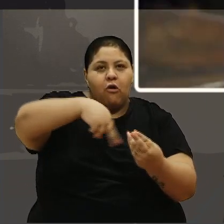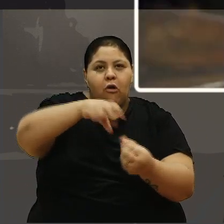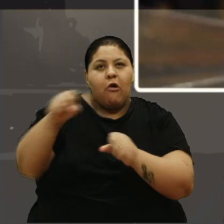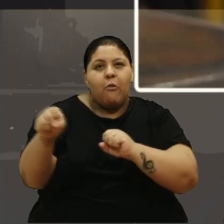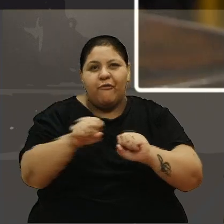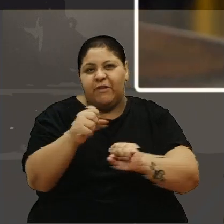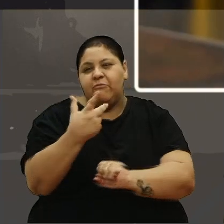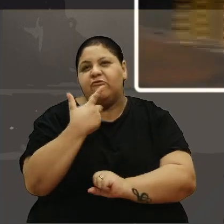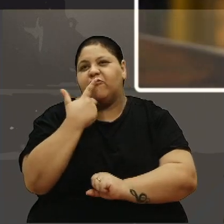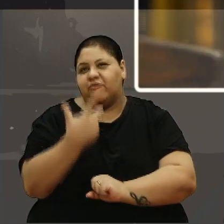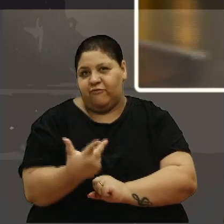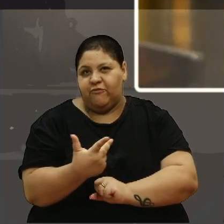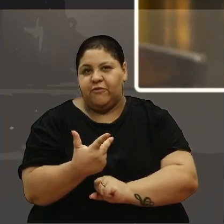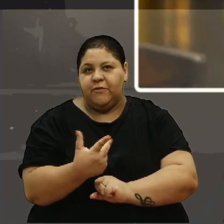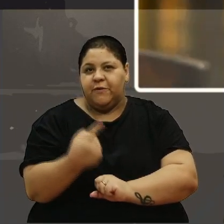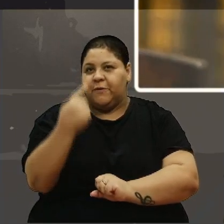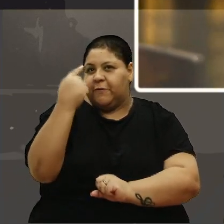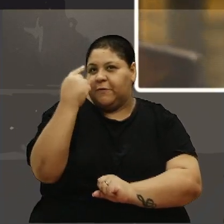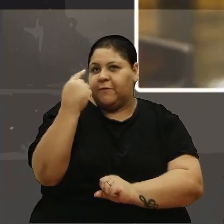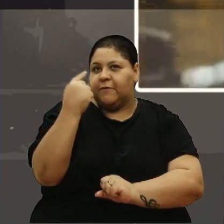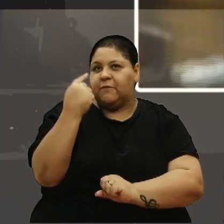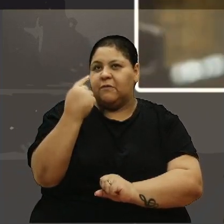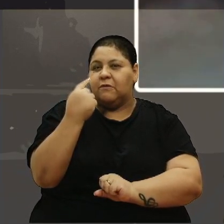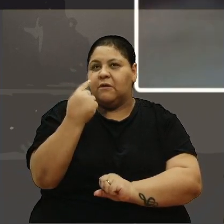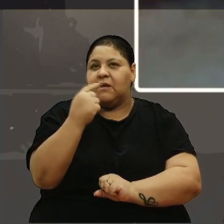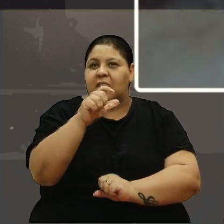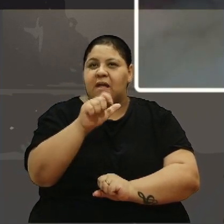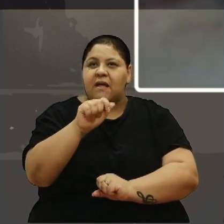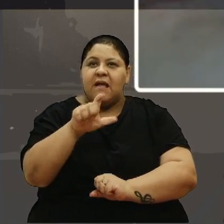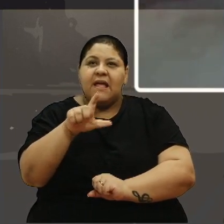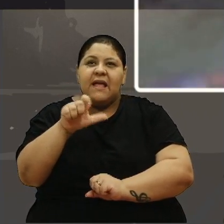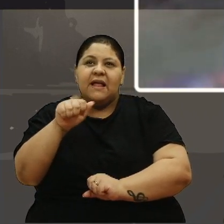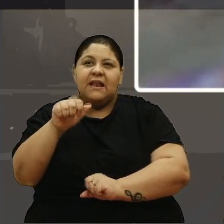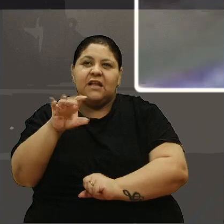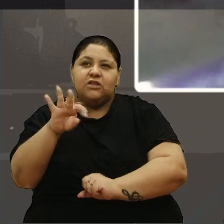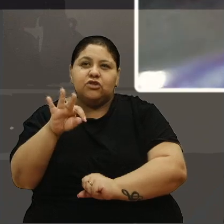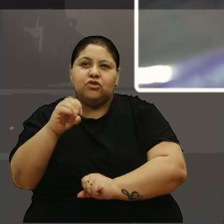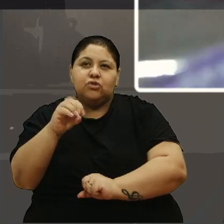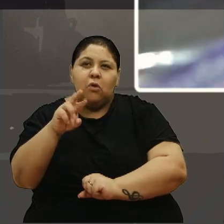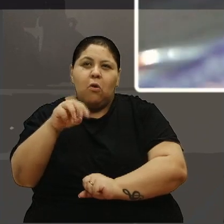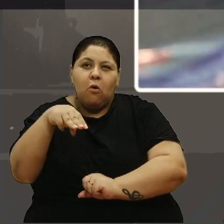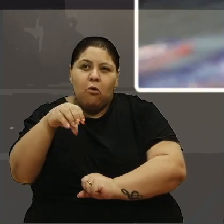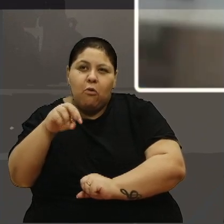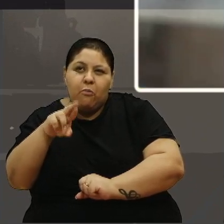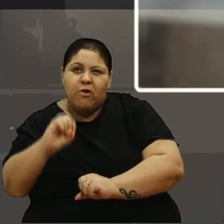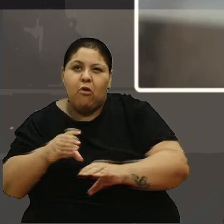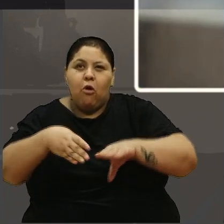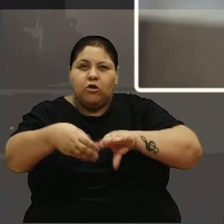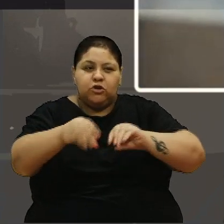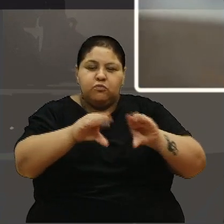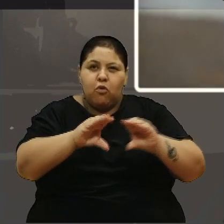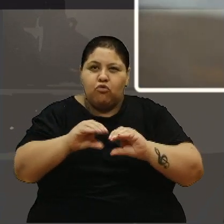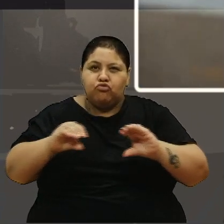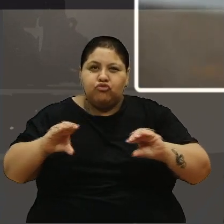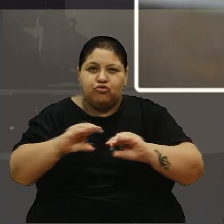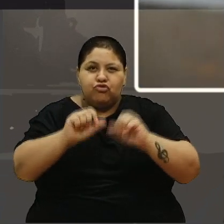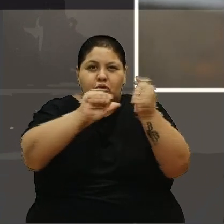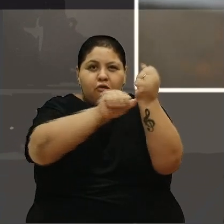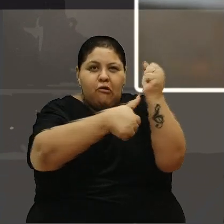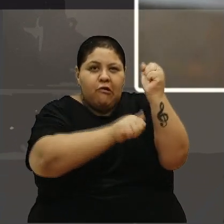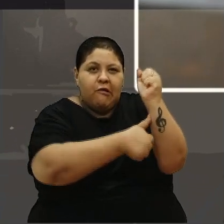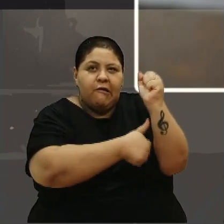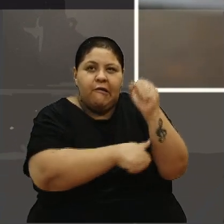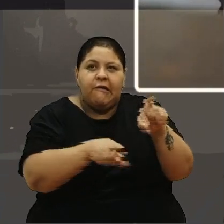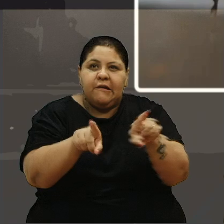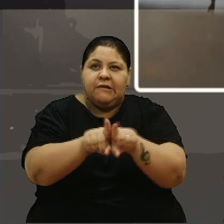podemos destacar perfis bielastômeros, maciços, esponjosos, adesivados, canaletas e